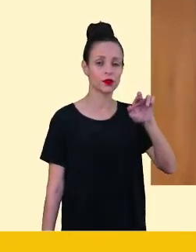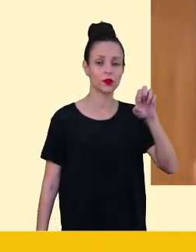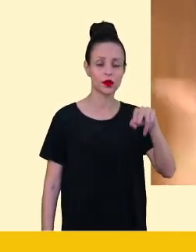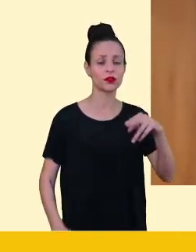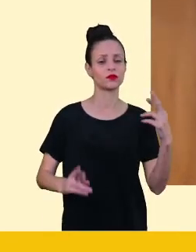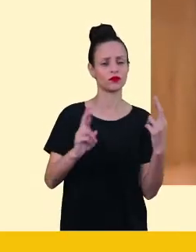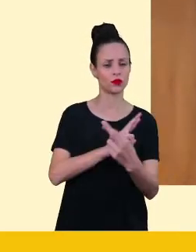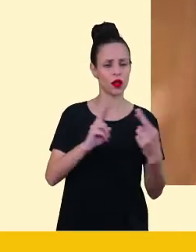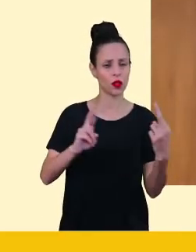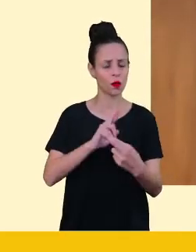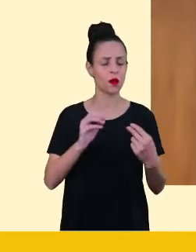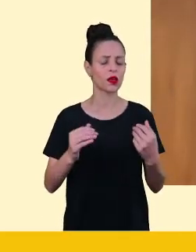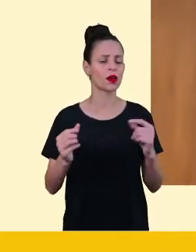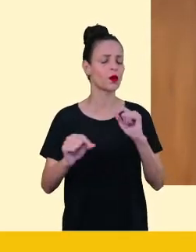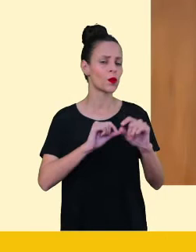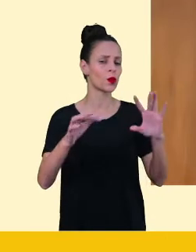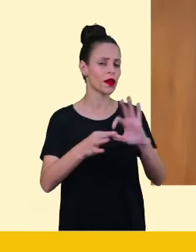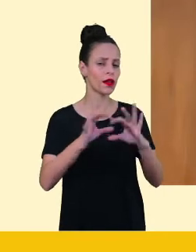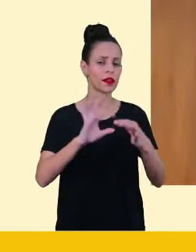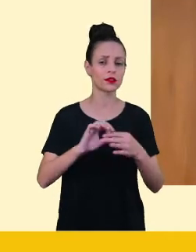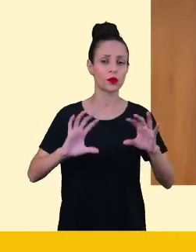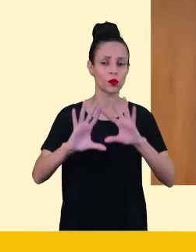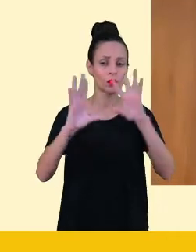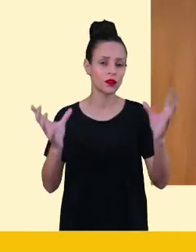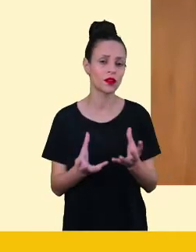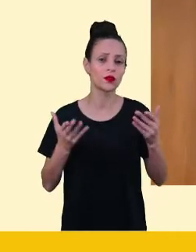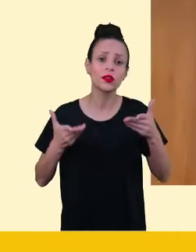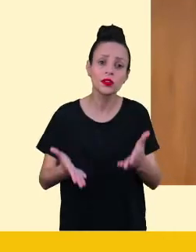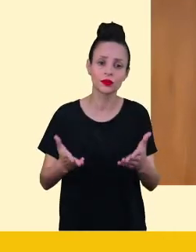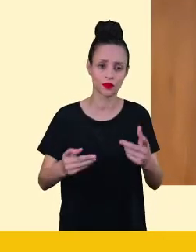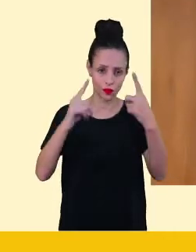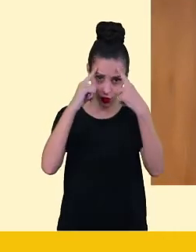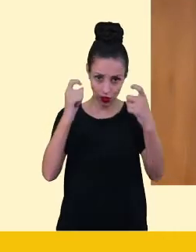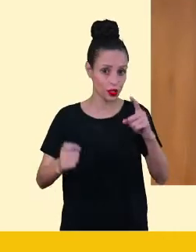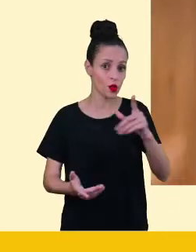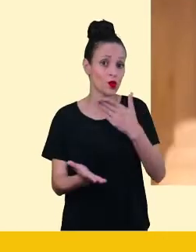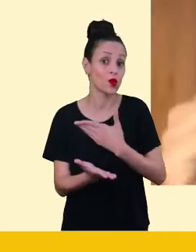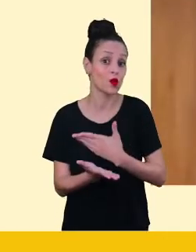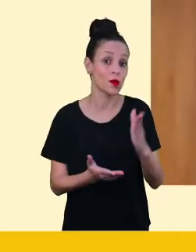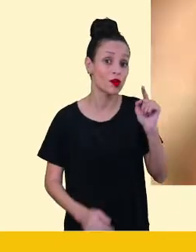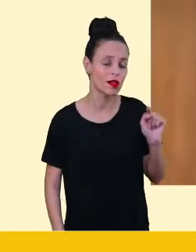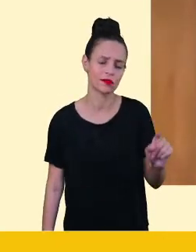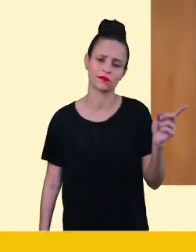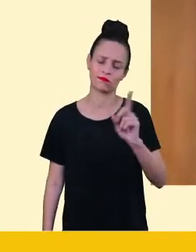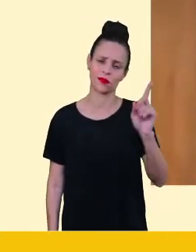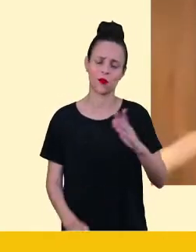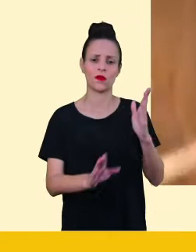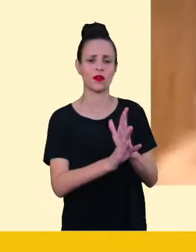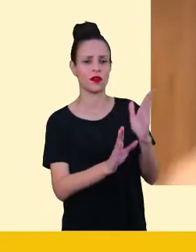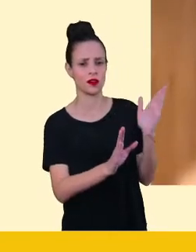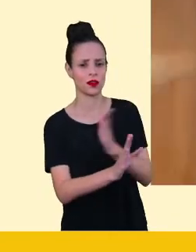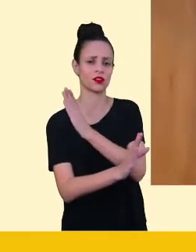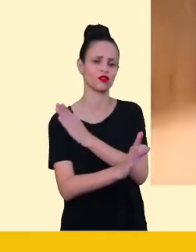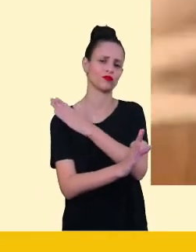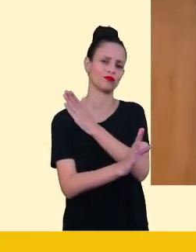com o universo, enfim, no qual é isso, essa violência ela não começou na Green, né? É uma